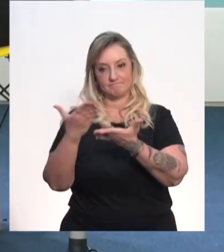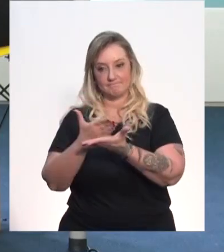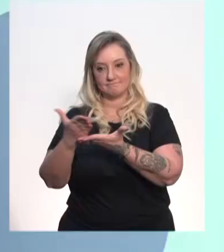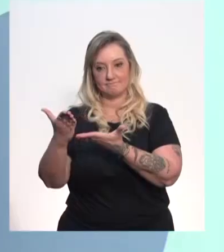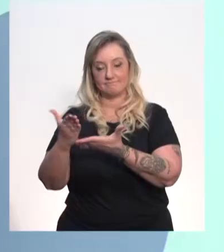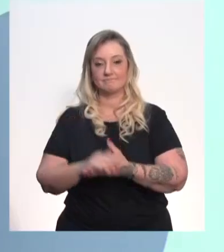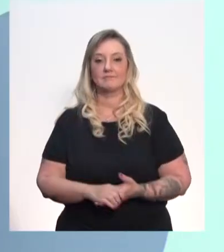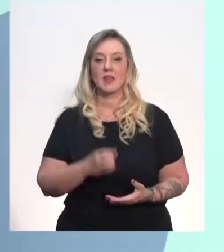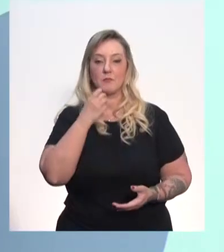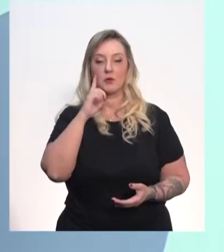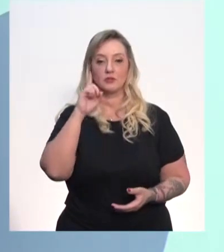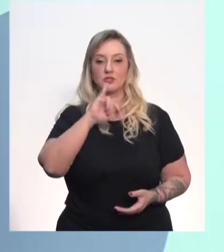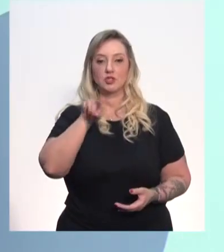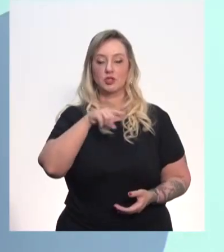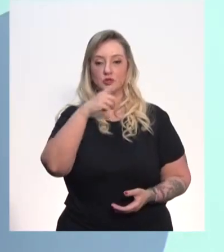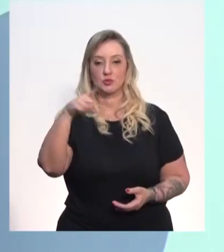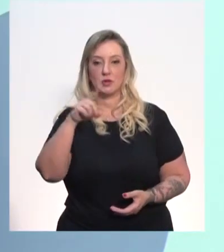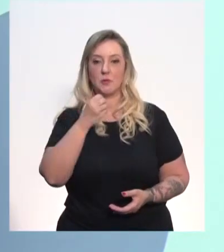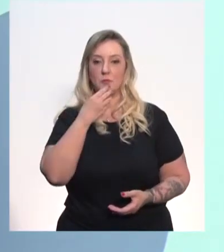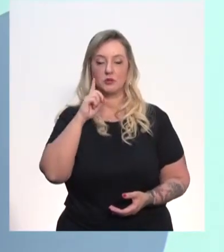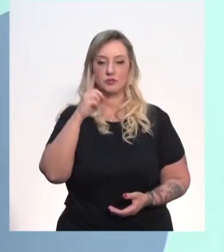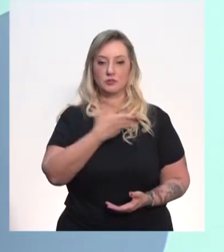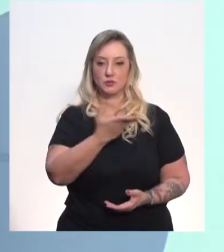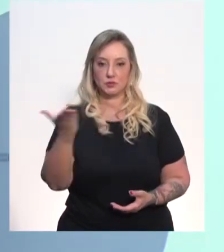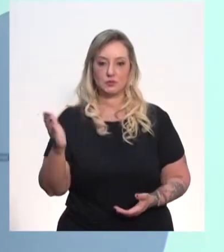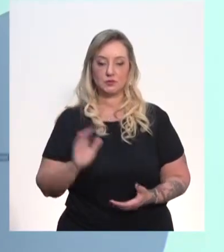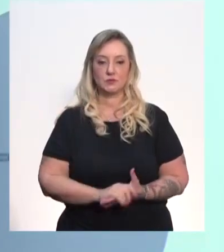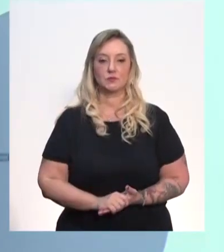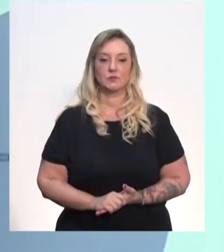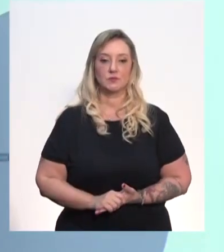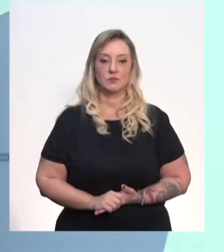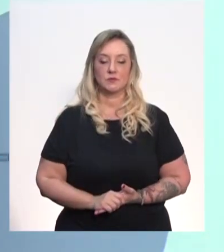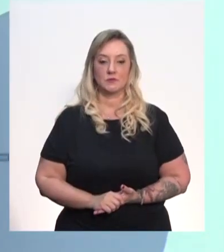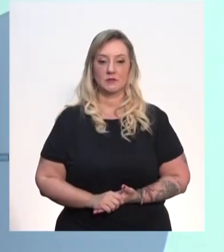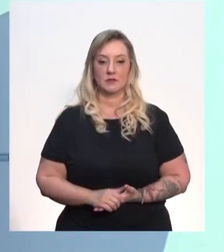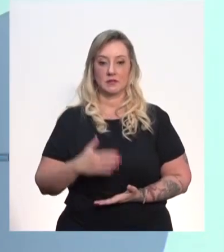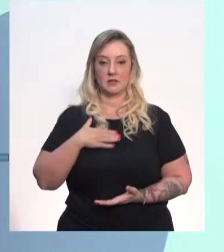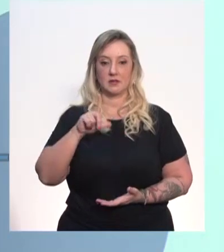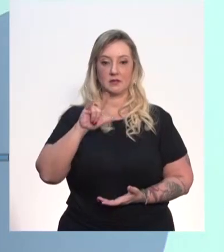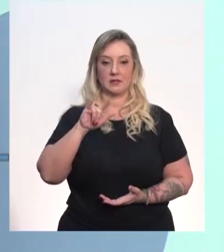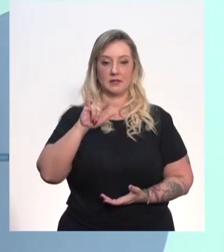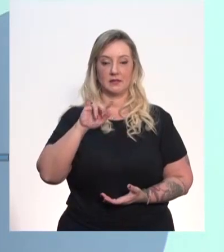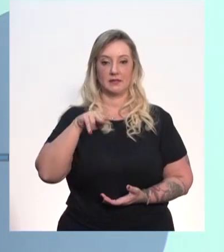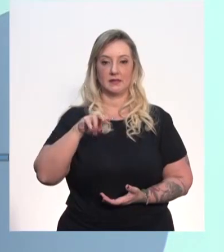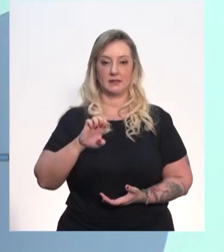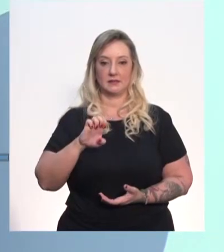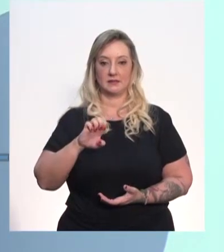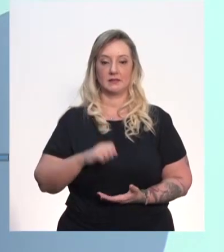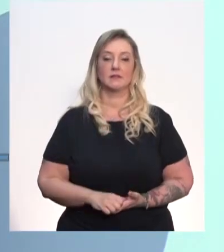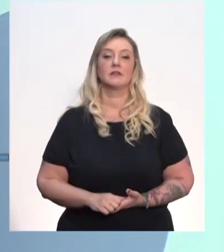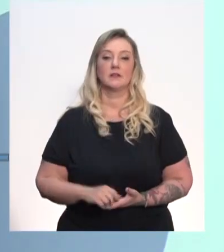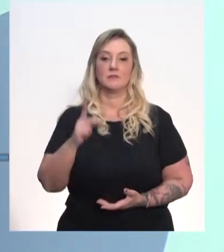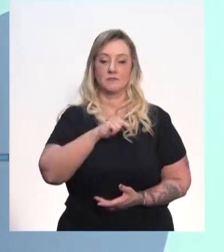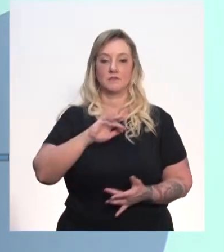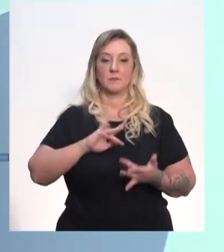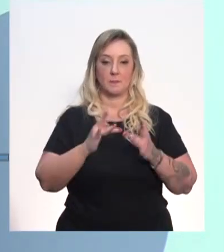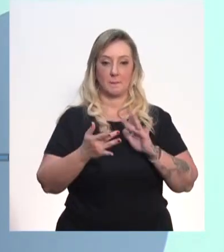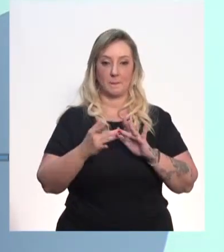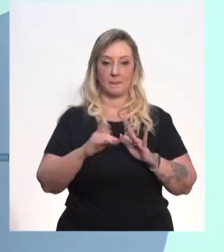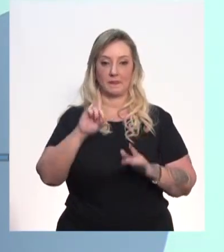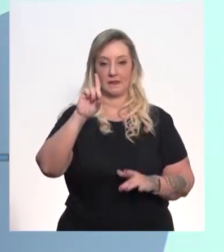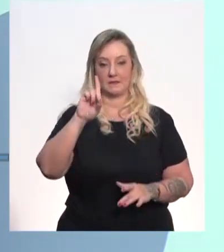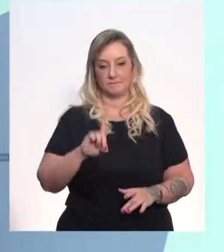na apresentação aqui de Ciências Humanas, a Viviane ela destacou que a escola também tem autonomia, né, junto com a DE, para